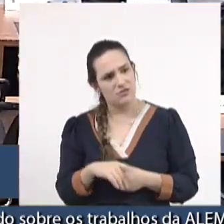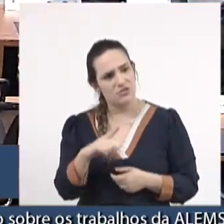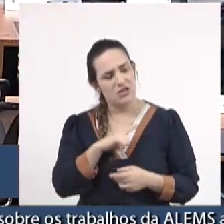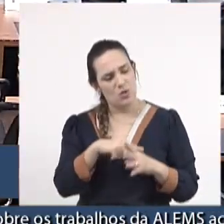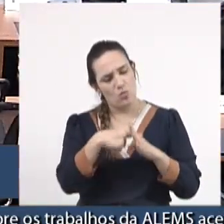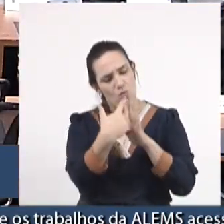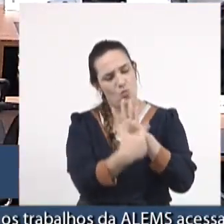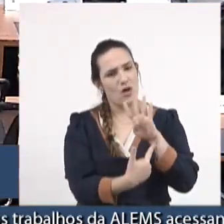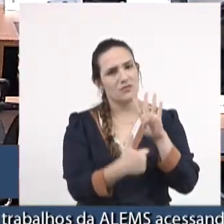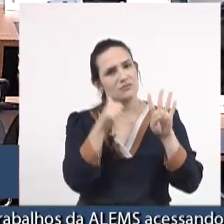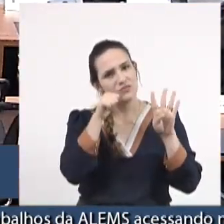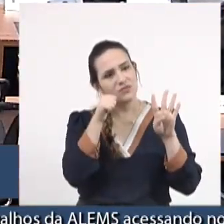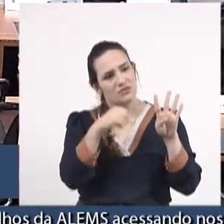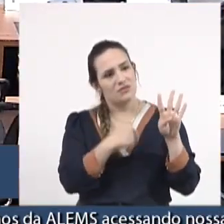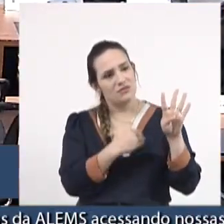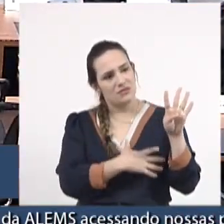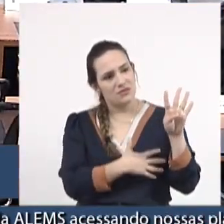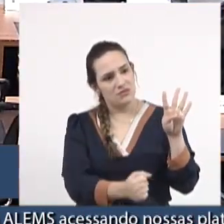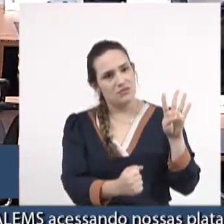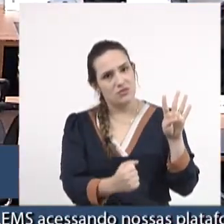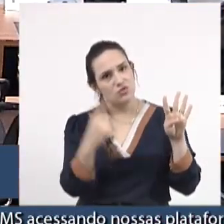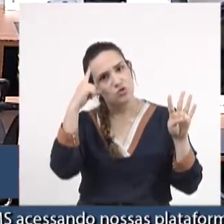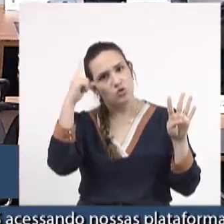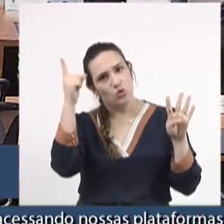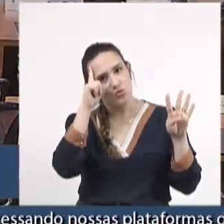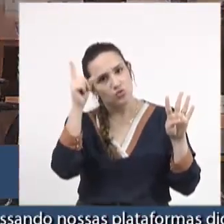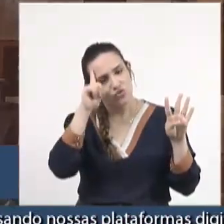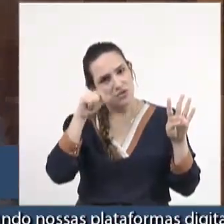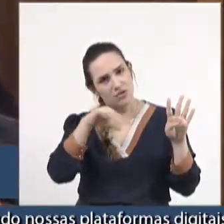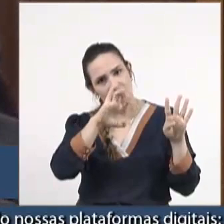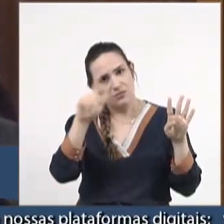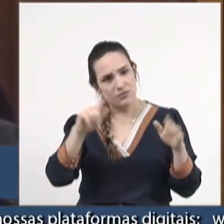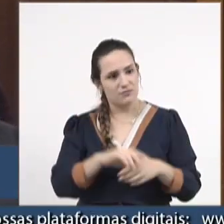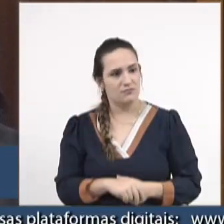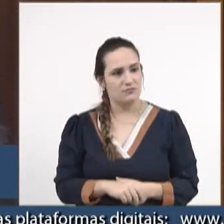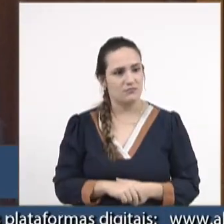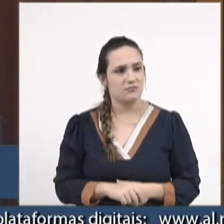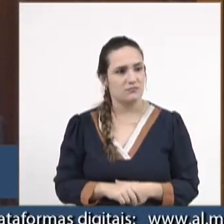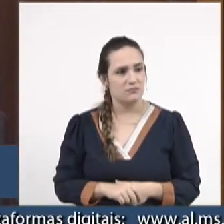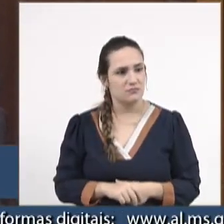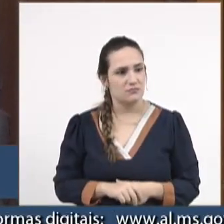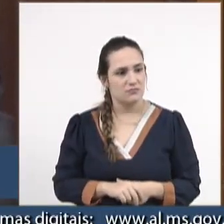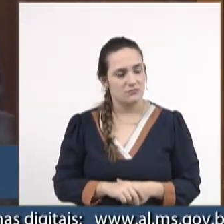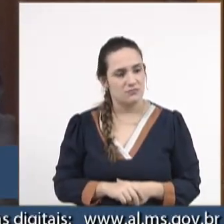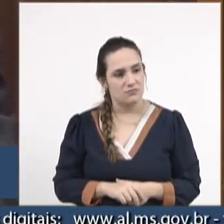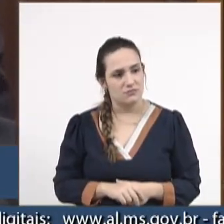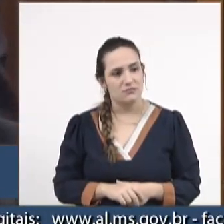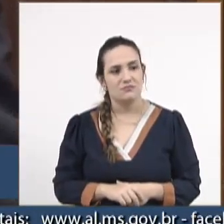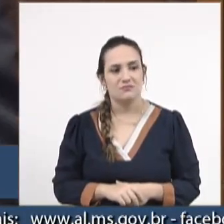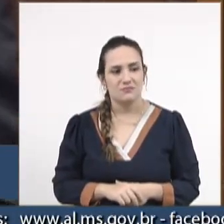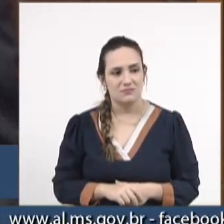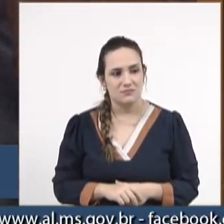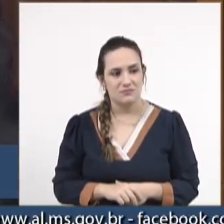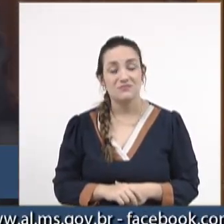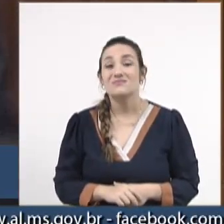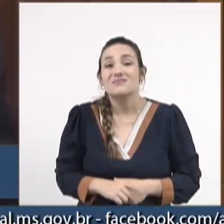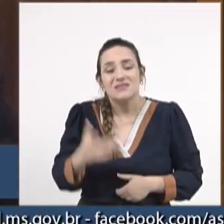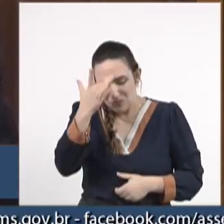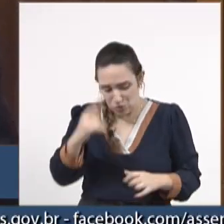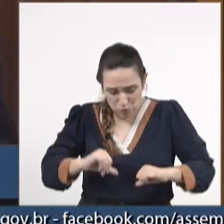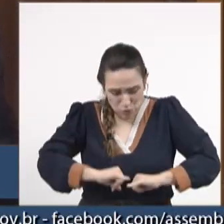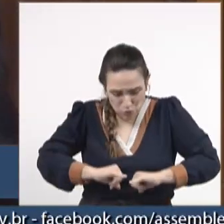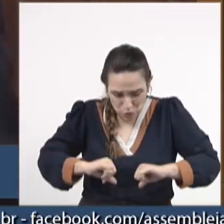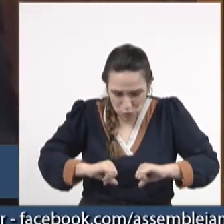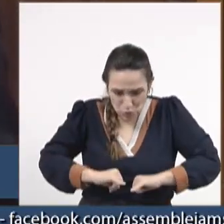4 pessoas tentam suicídio por dia em Campo Grande. 4 pessoas. Tá? Então, assim, são pessoas